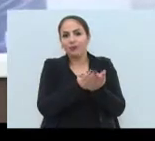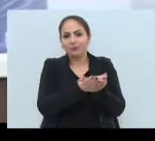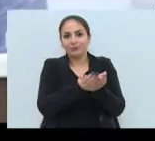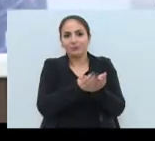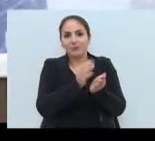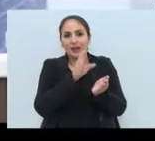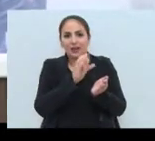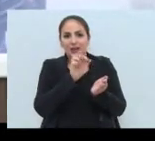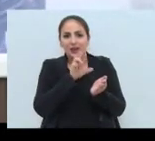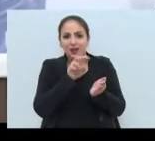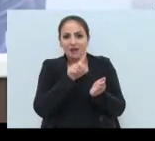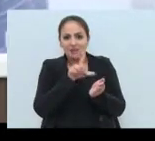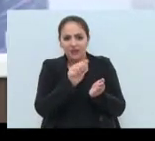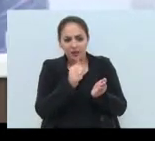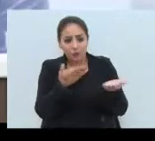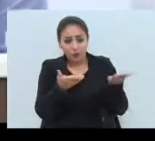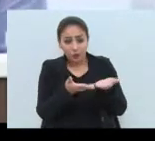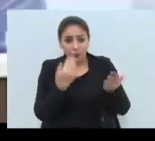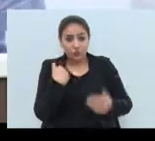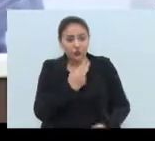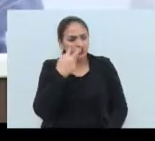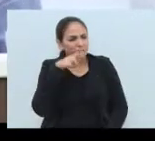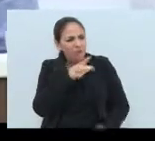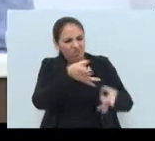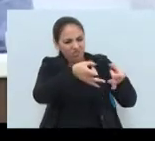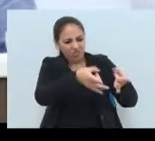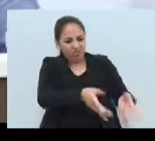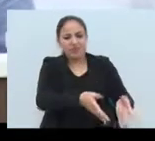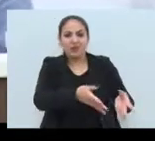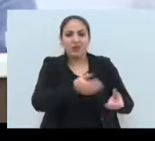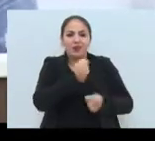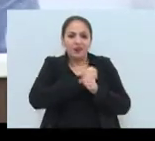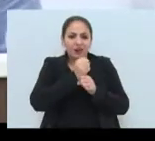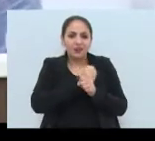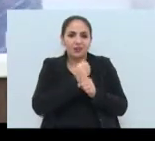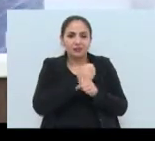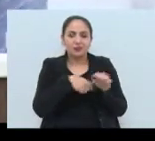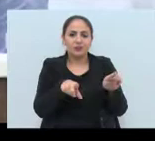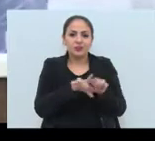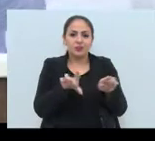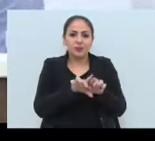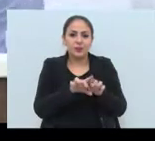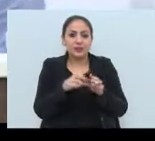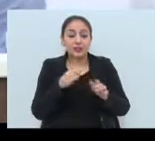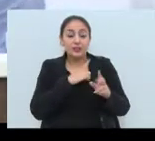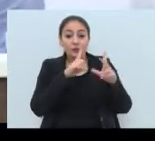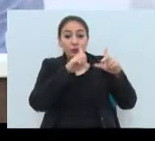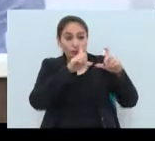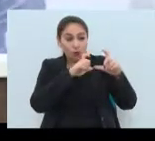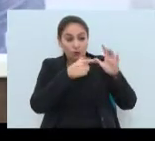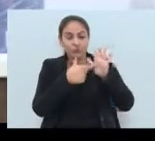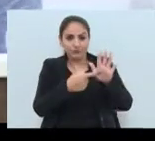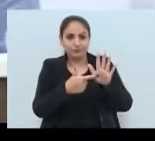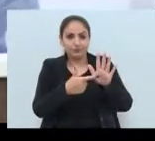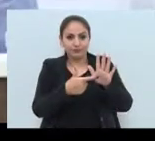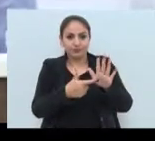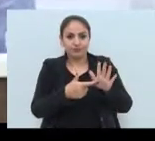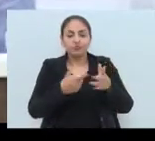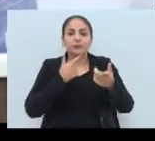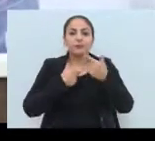monumento, porque o que a gente vê lá é um completo abandono, isso já há muitos anos. Inclusive eu tenho algumas fotos aí, Miquel, gostaria que